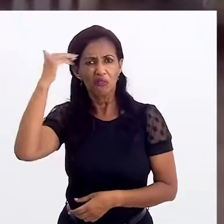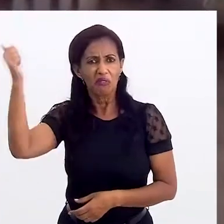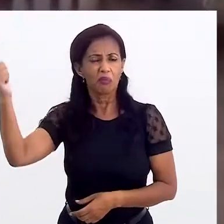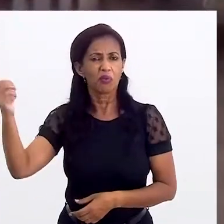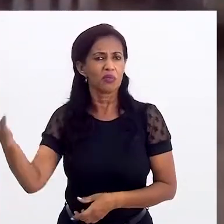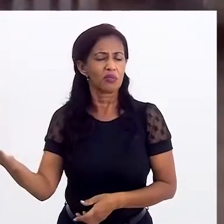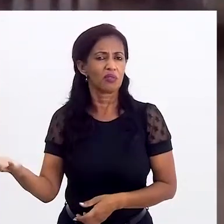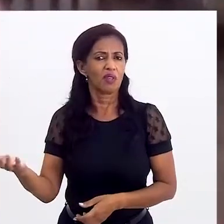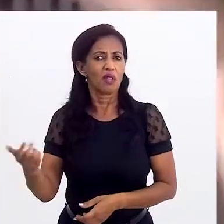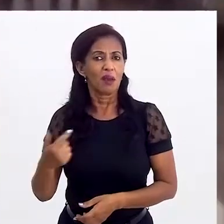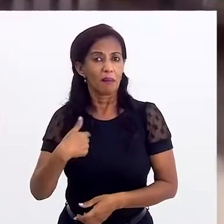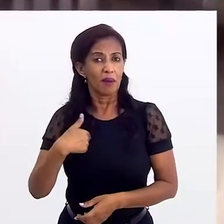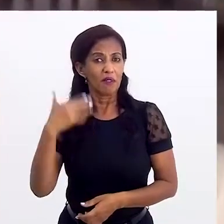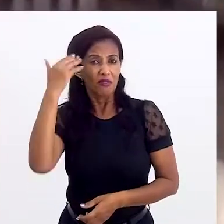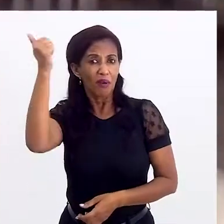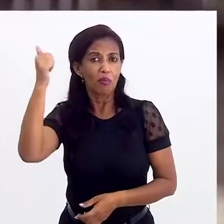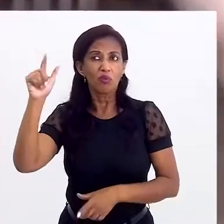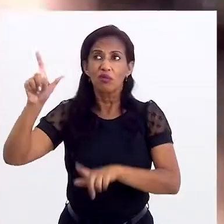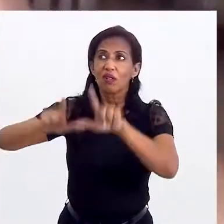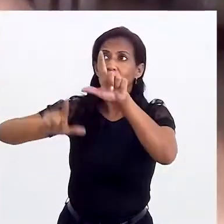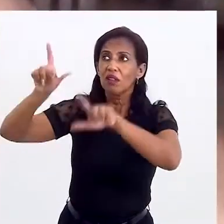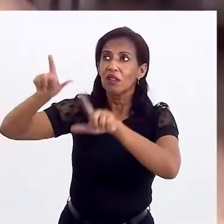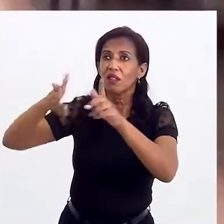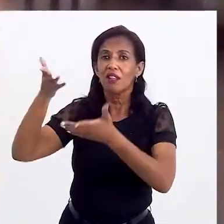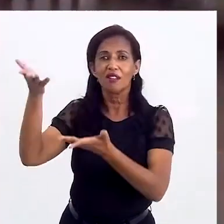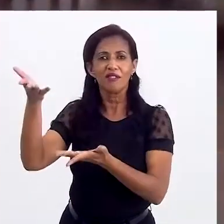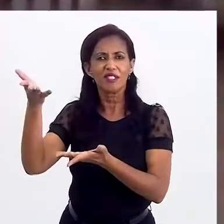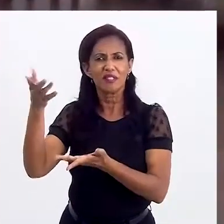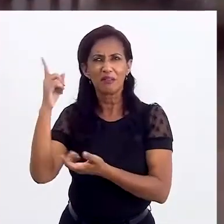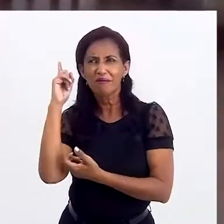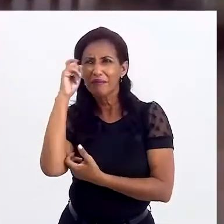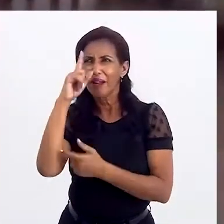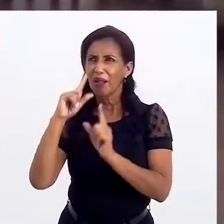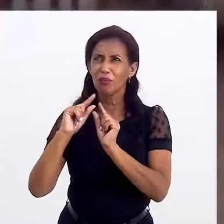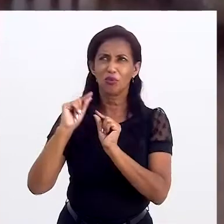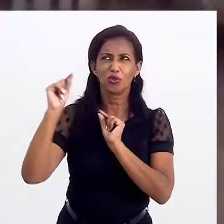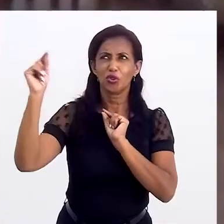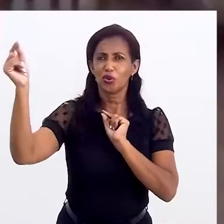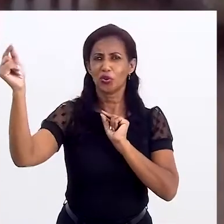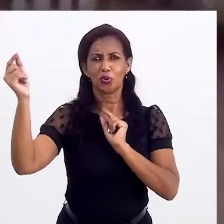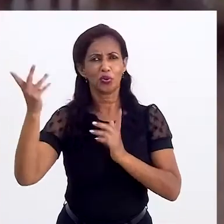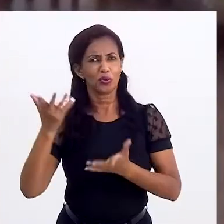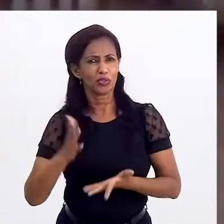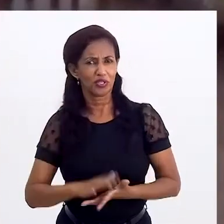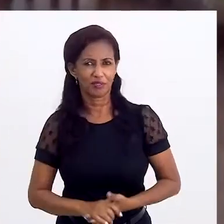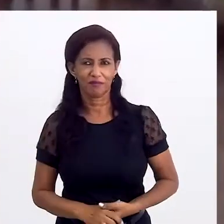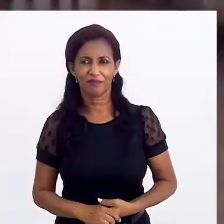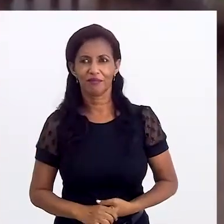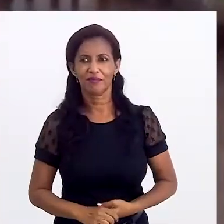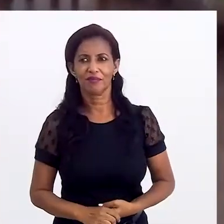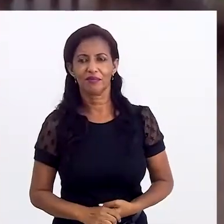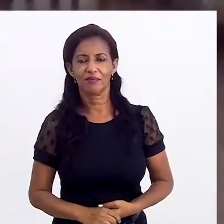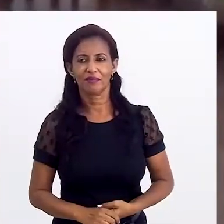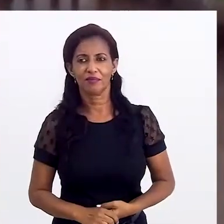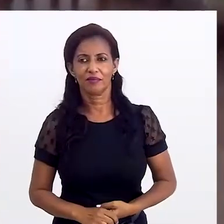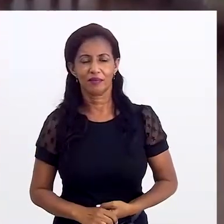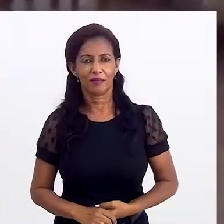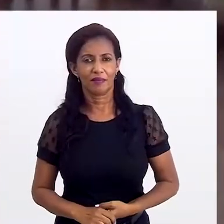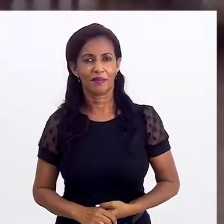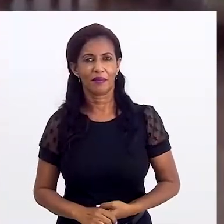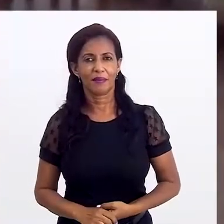artista. Para nós, artista é aqueles que apareciam na televisão, né? Era uma coisa muito distante, Muito distante. muito